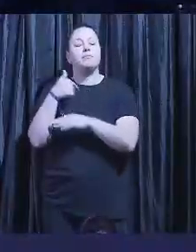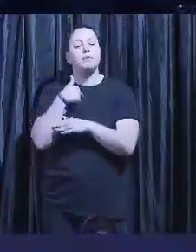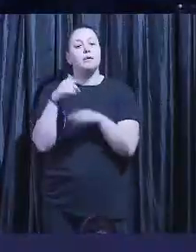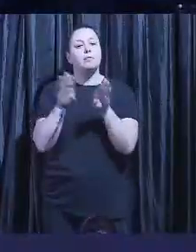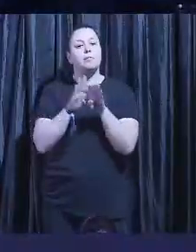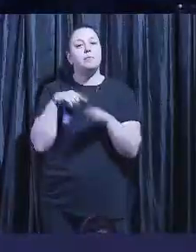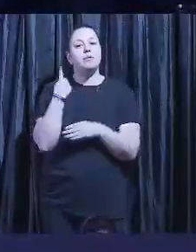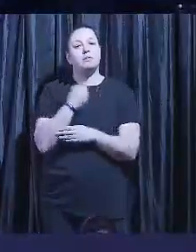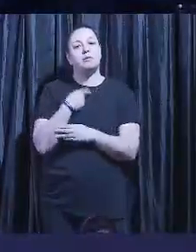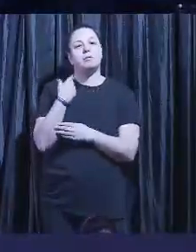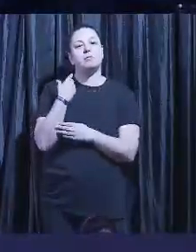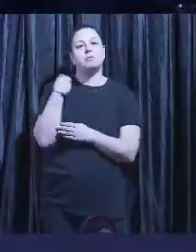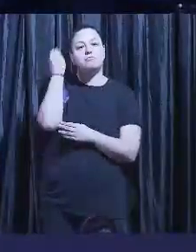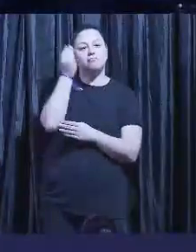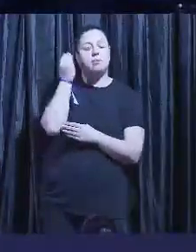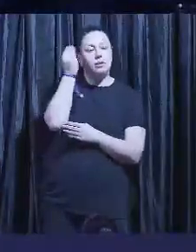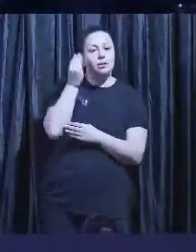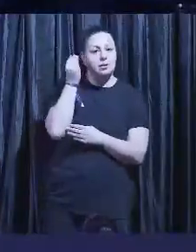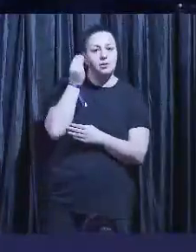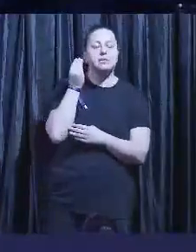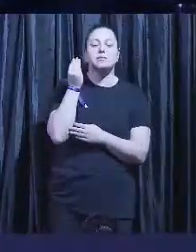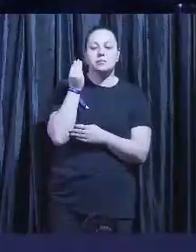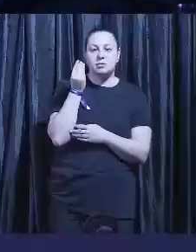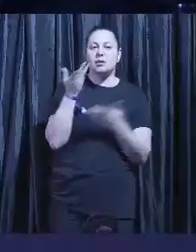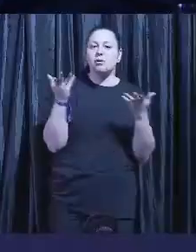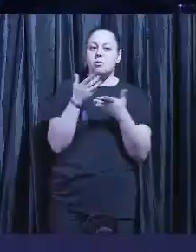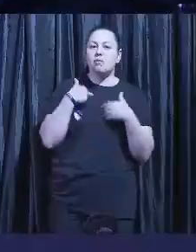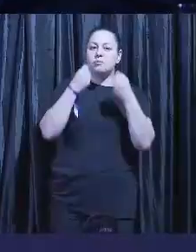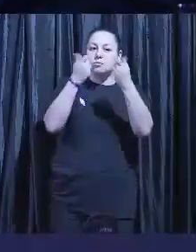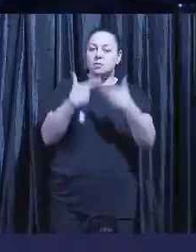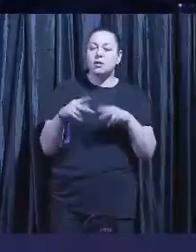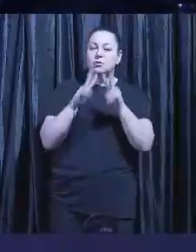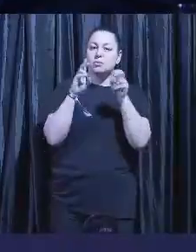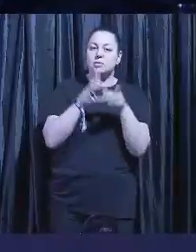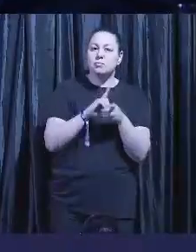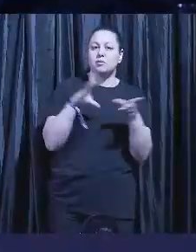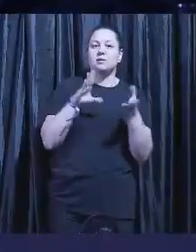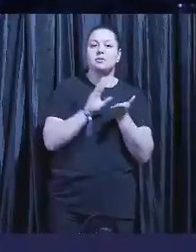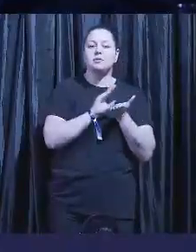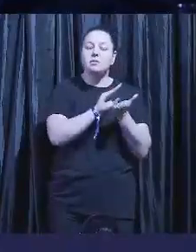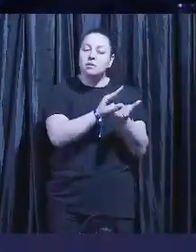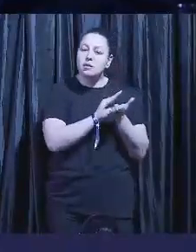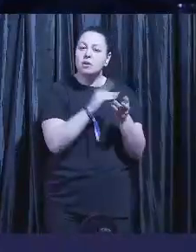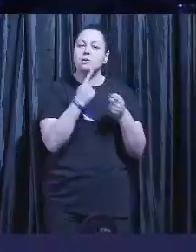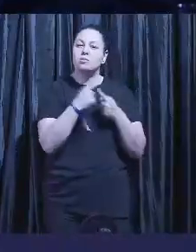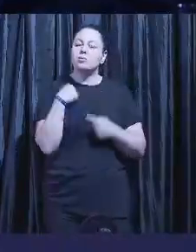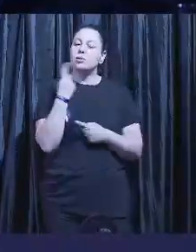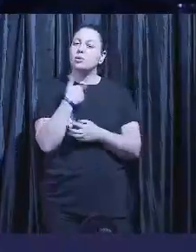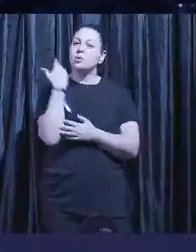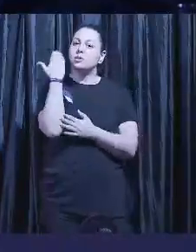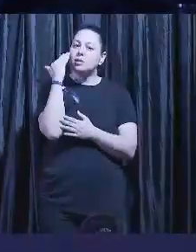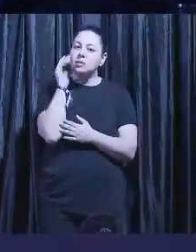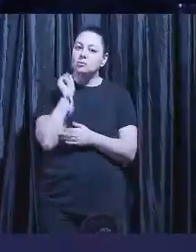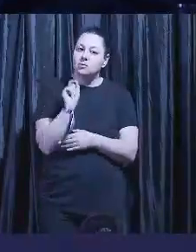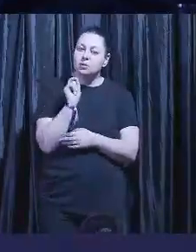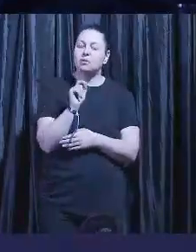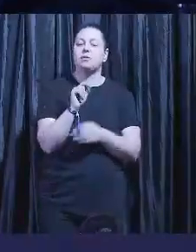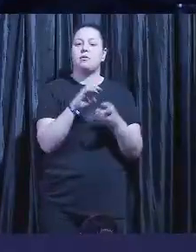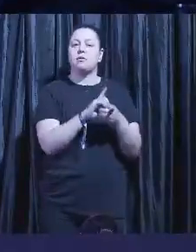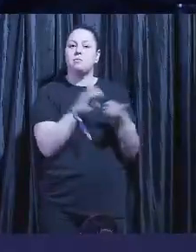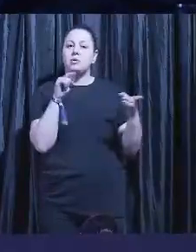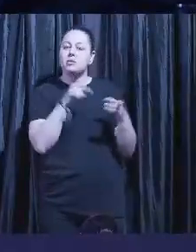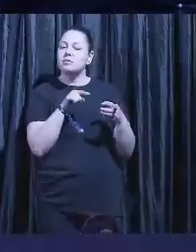nossa experiência enquanto organização que eu vou falar aqui de democracia e de dados, porque a gente entende que a democracia